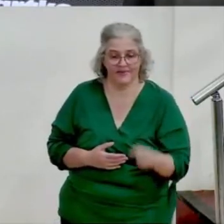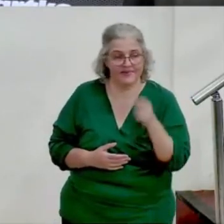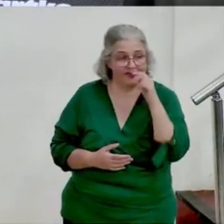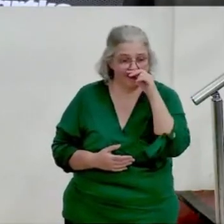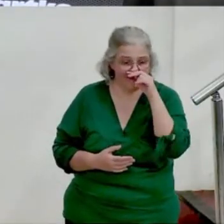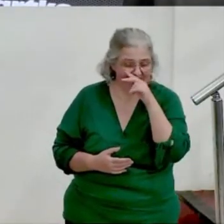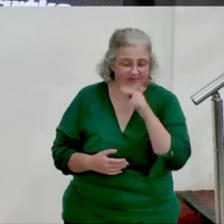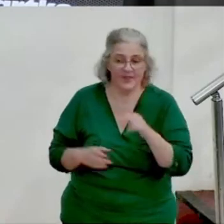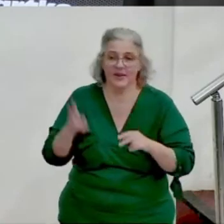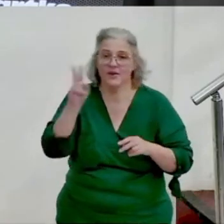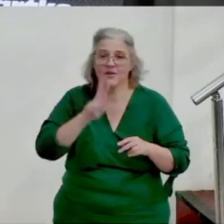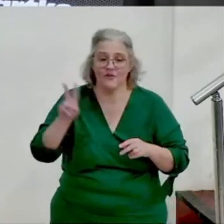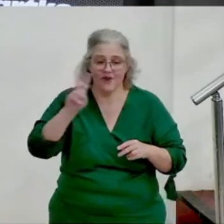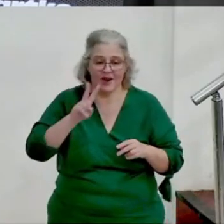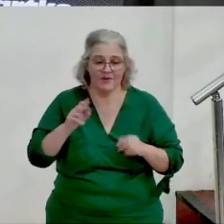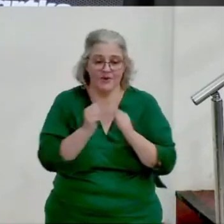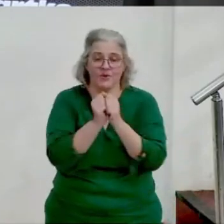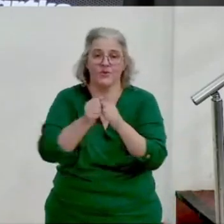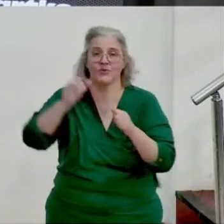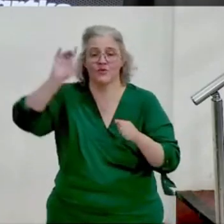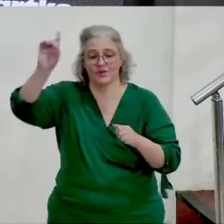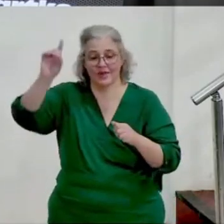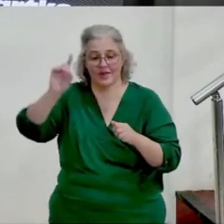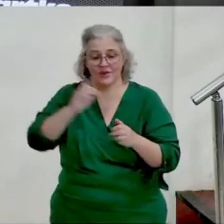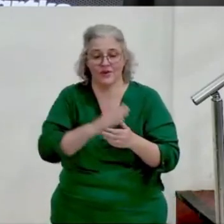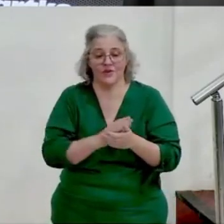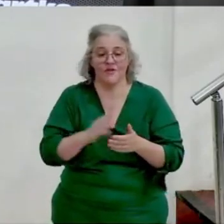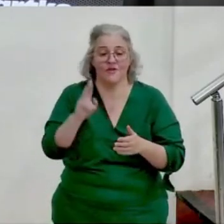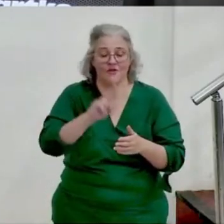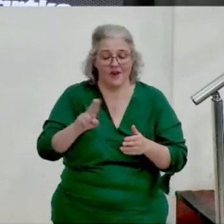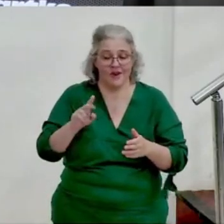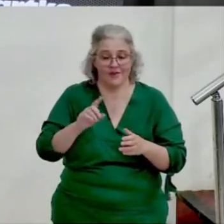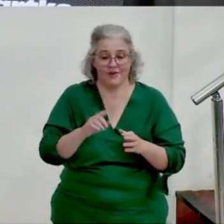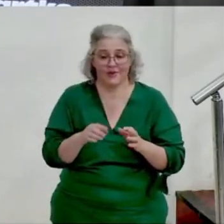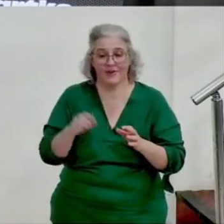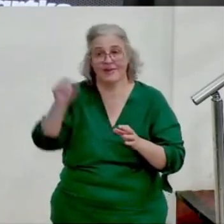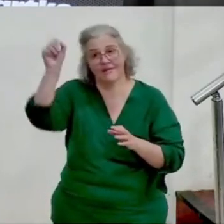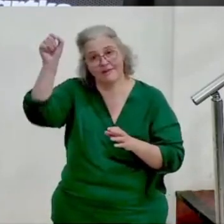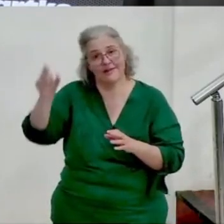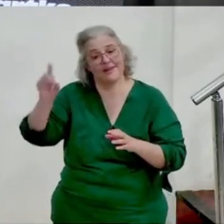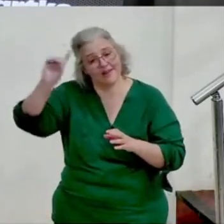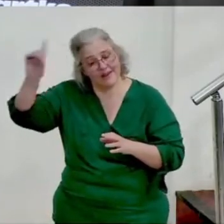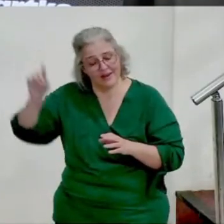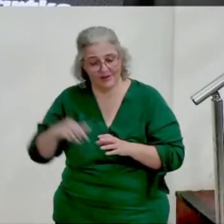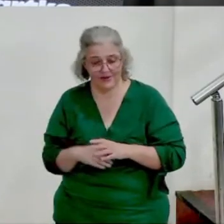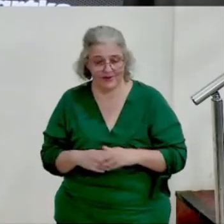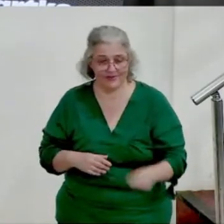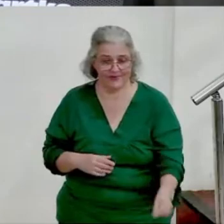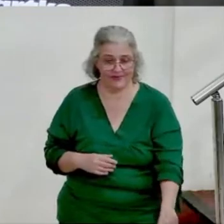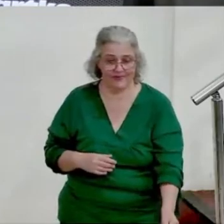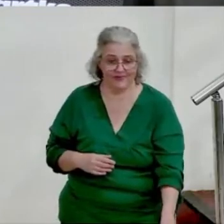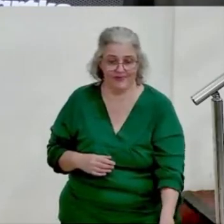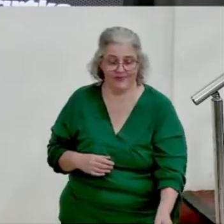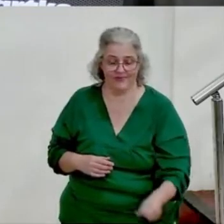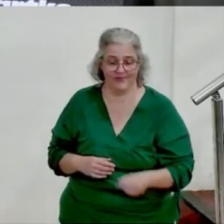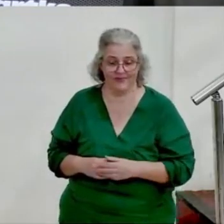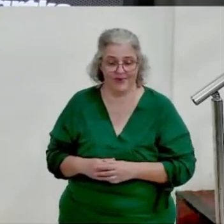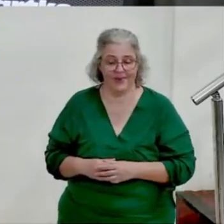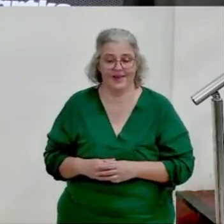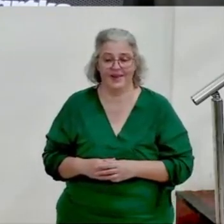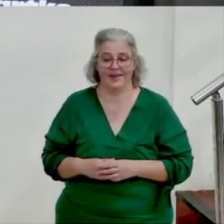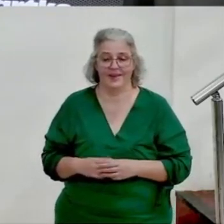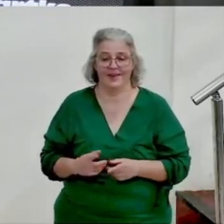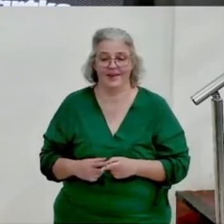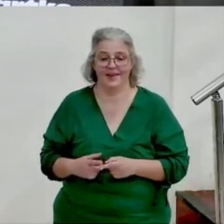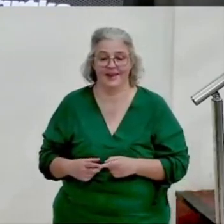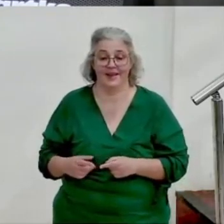o verbo era Deus. Ele estava no princípio com Deus. Todas as coisas foram feitas por ele e sem ele nada do que foi feito se fez. A vida estava